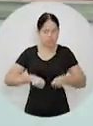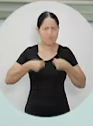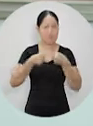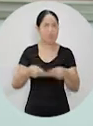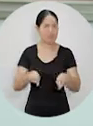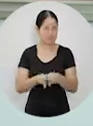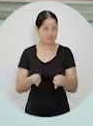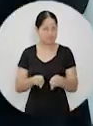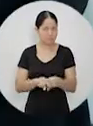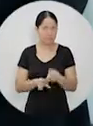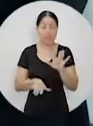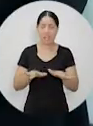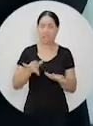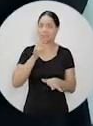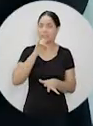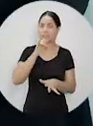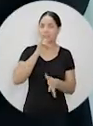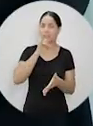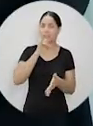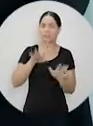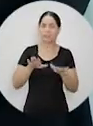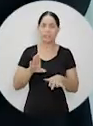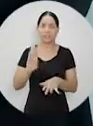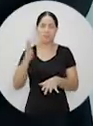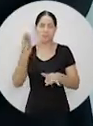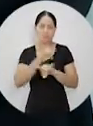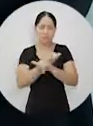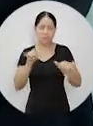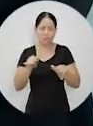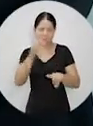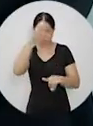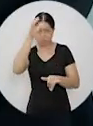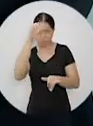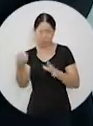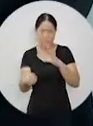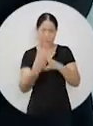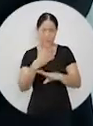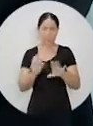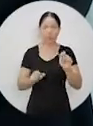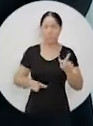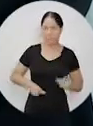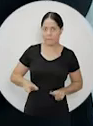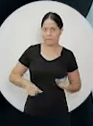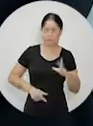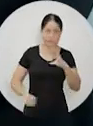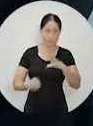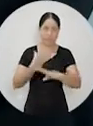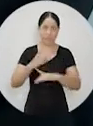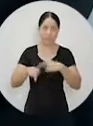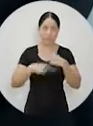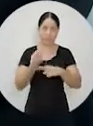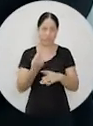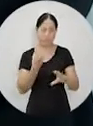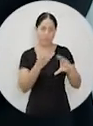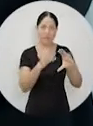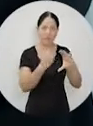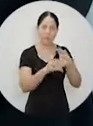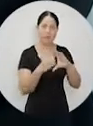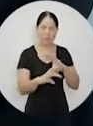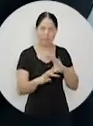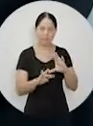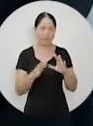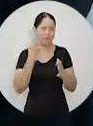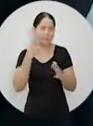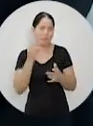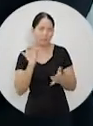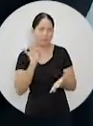também, porque às vezes a gente recebe talvez uma fake news de um tio, uma prima e passa para frente sem checar